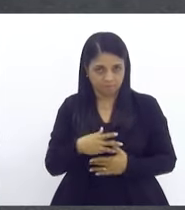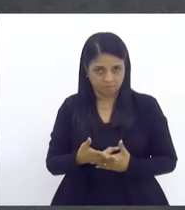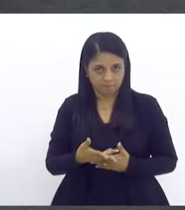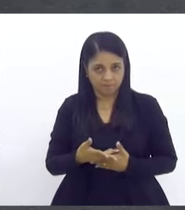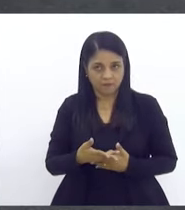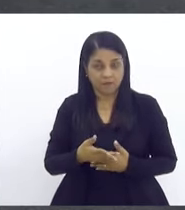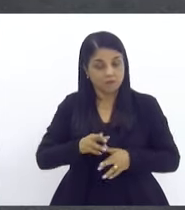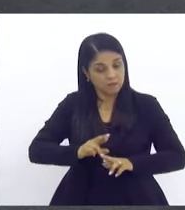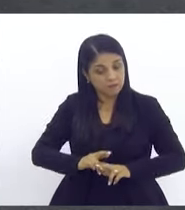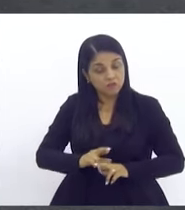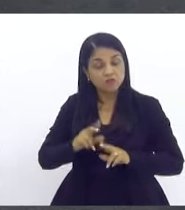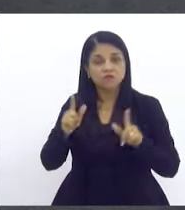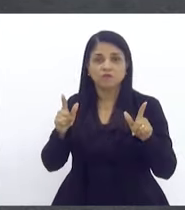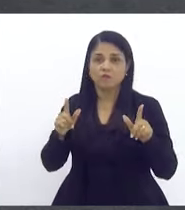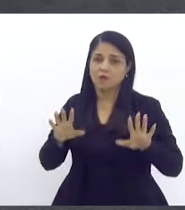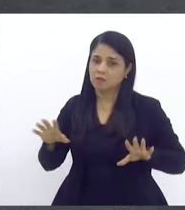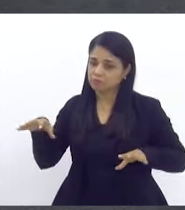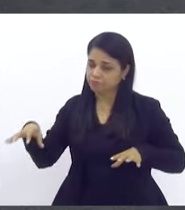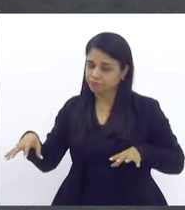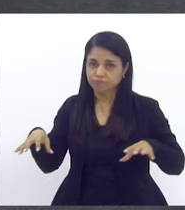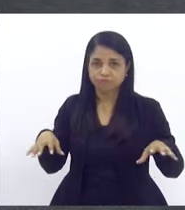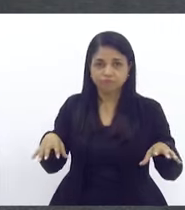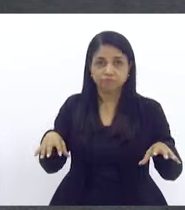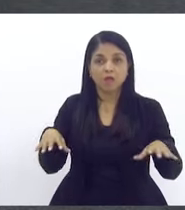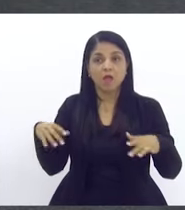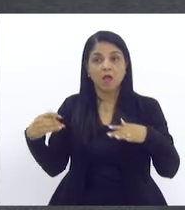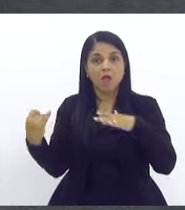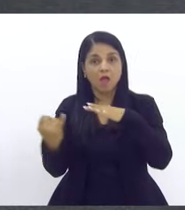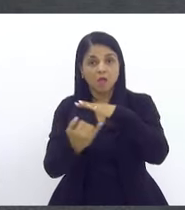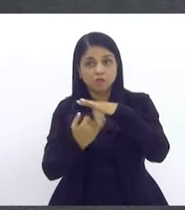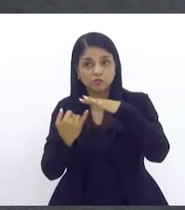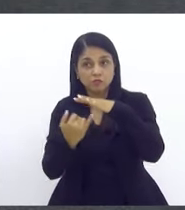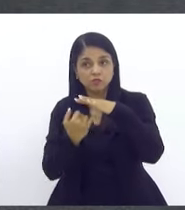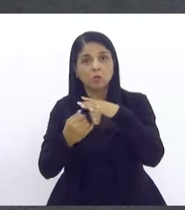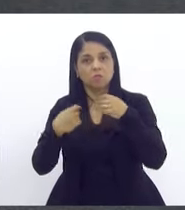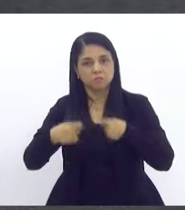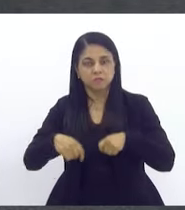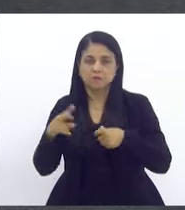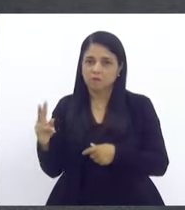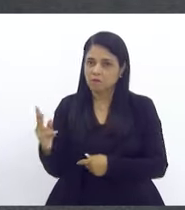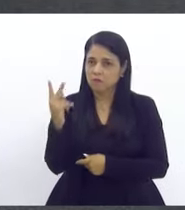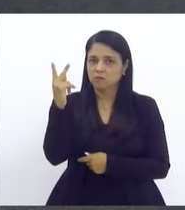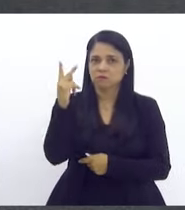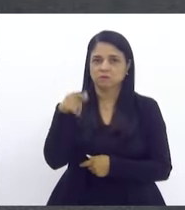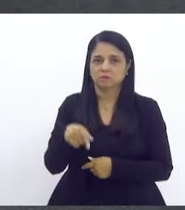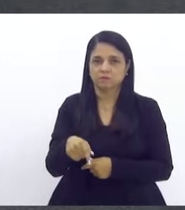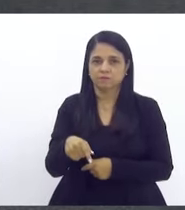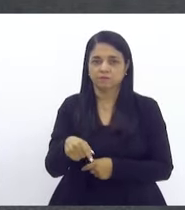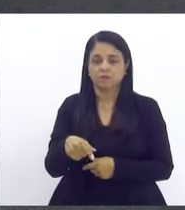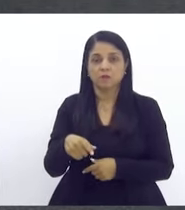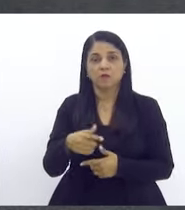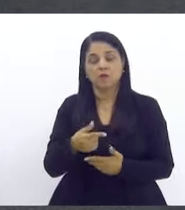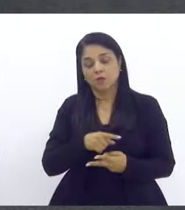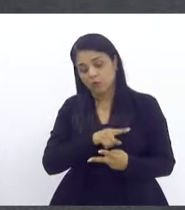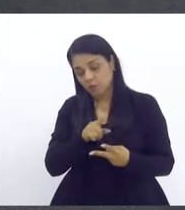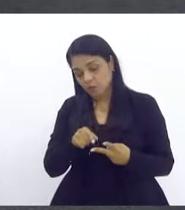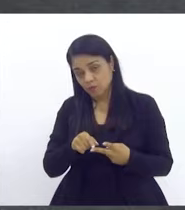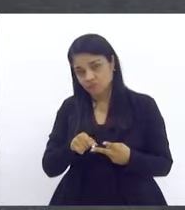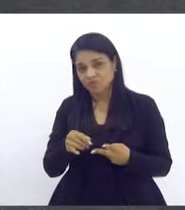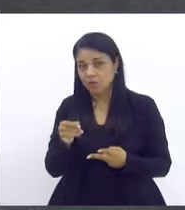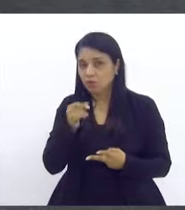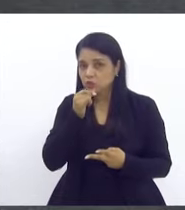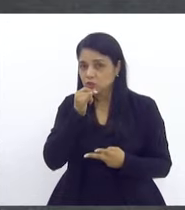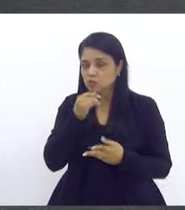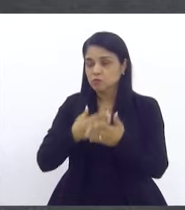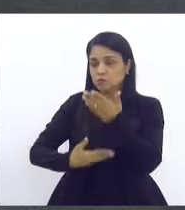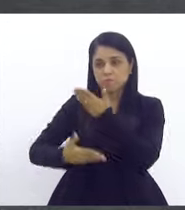uma coisa da outra. Uma é a nossa instituição que a gente deve valorizar. E a outra é um triste passado que a gente